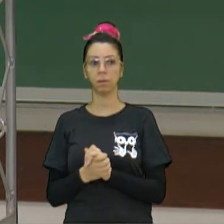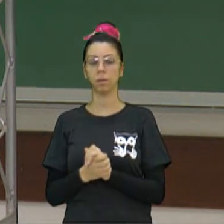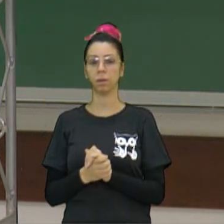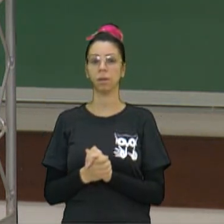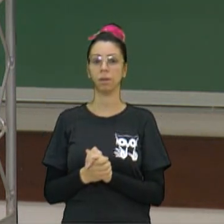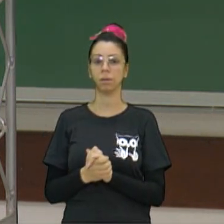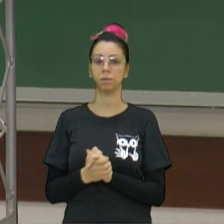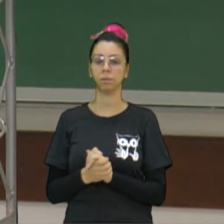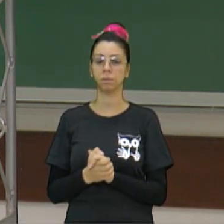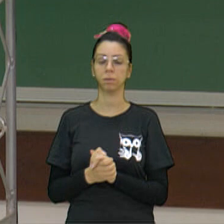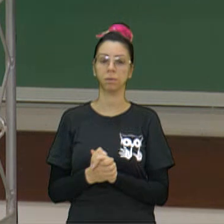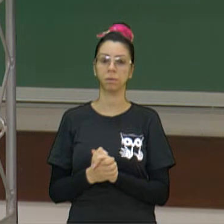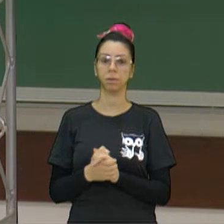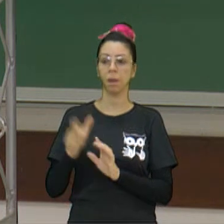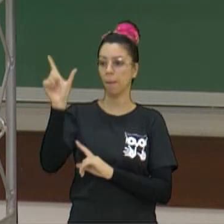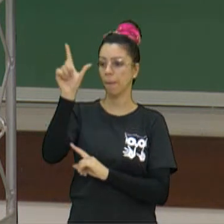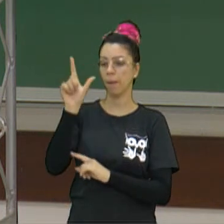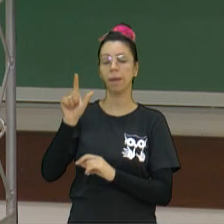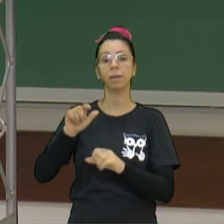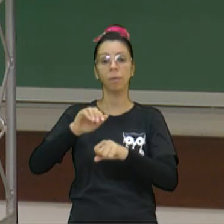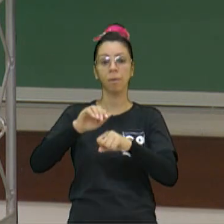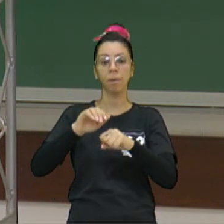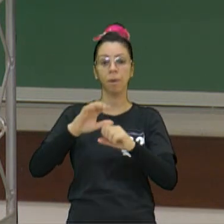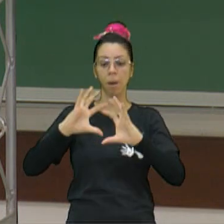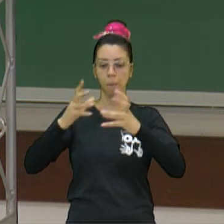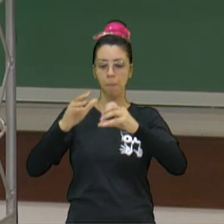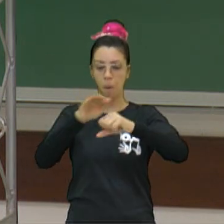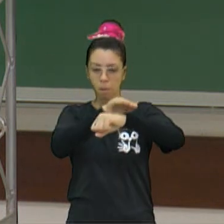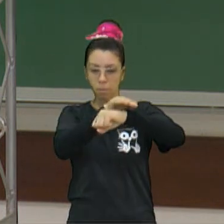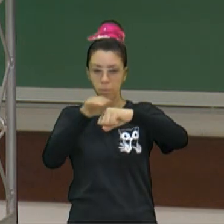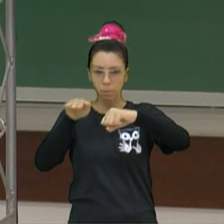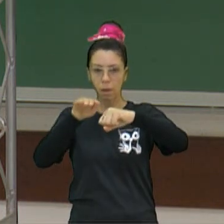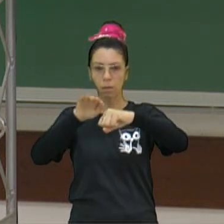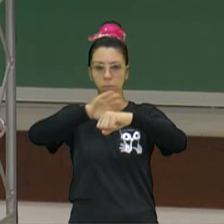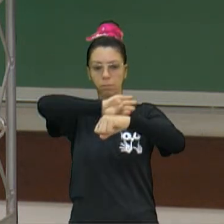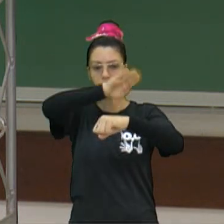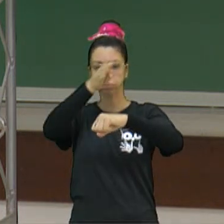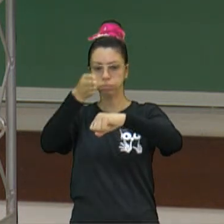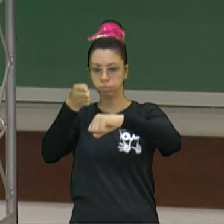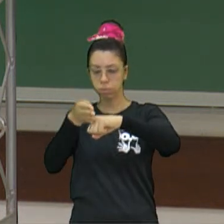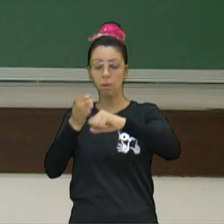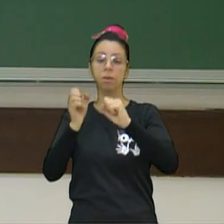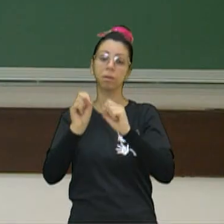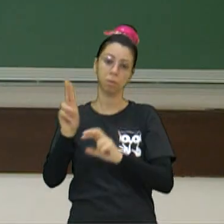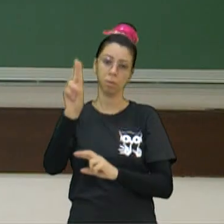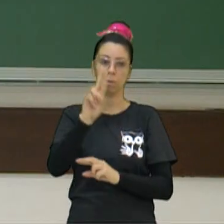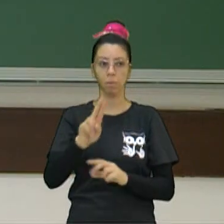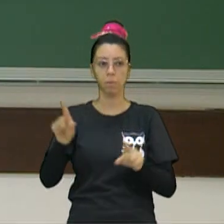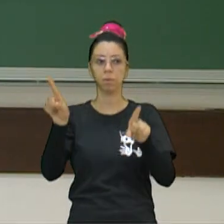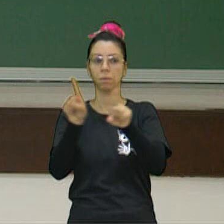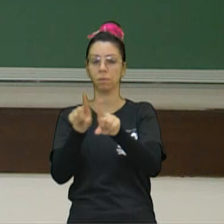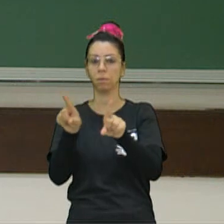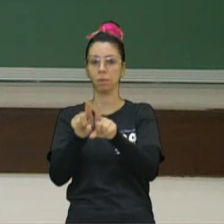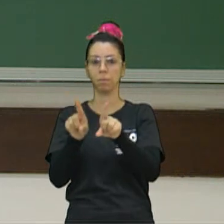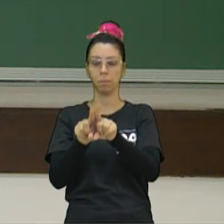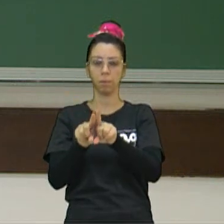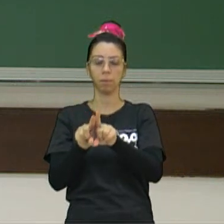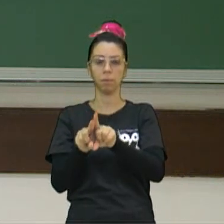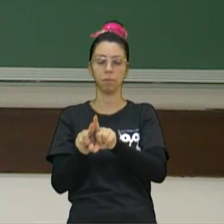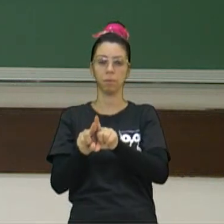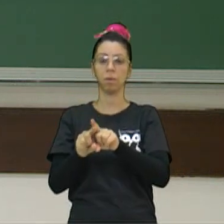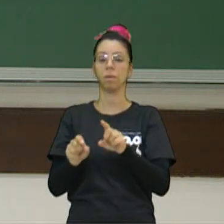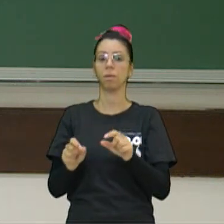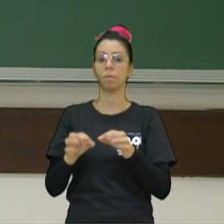que é aquela bola pela metade, né? Então é algo, um acessório também que pode ser utilizado dentro do método Pilates solo,